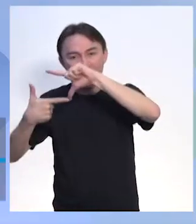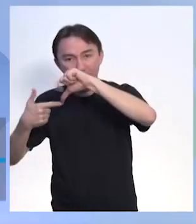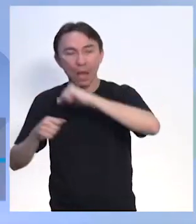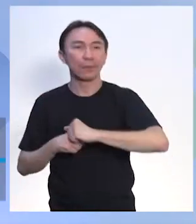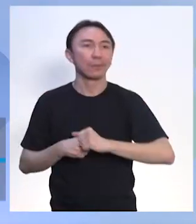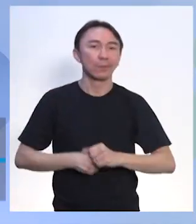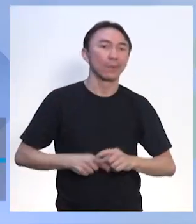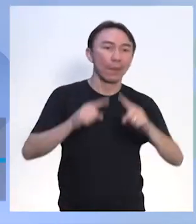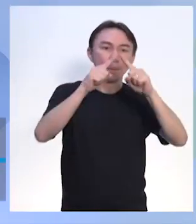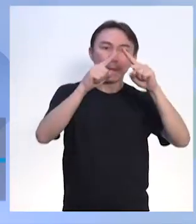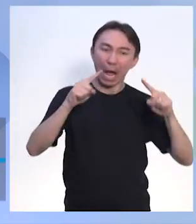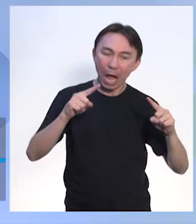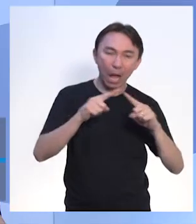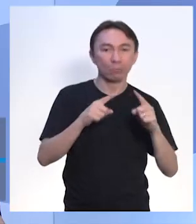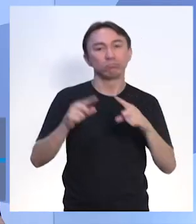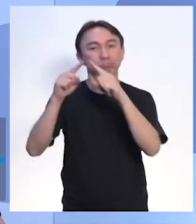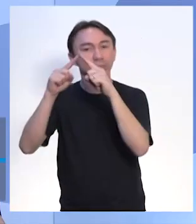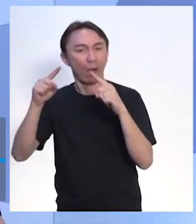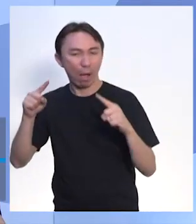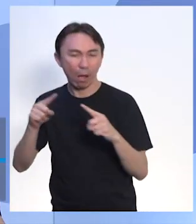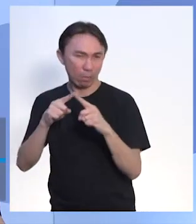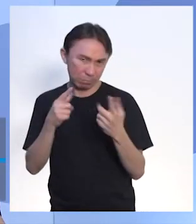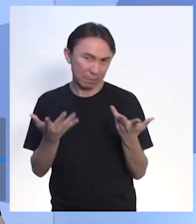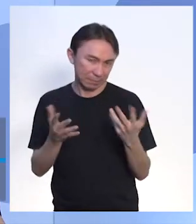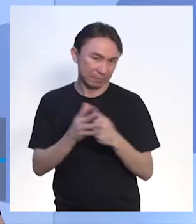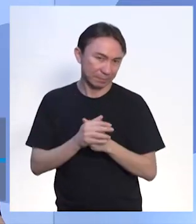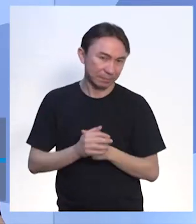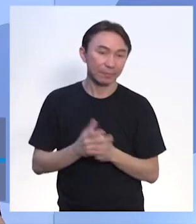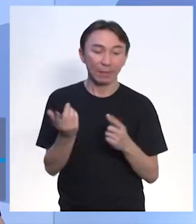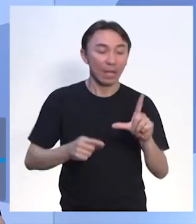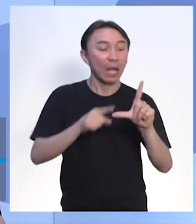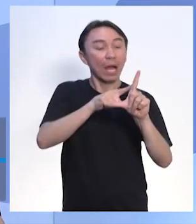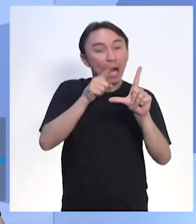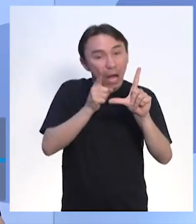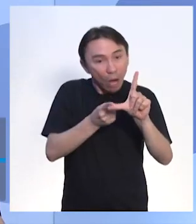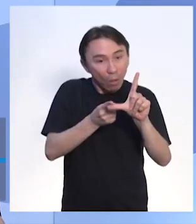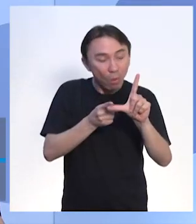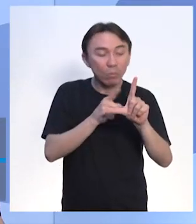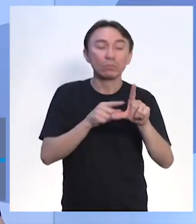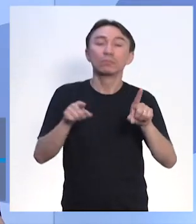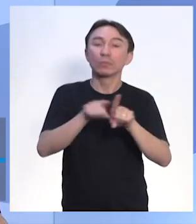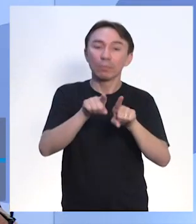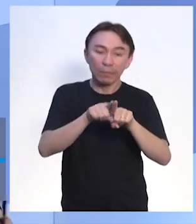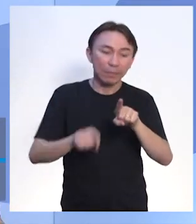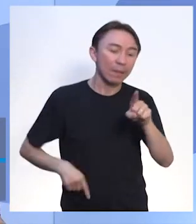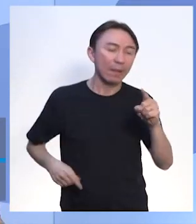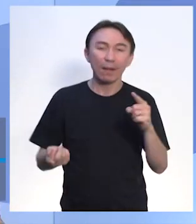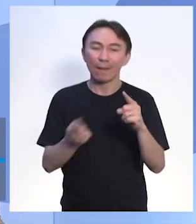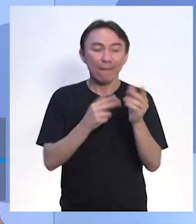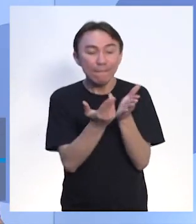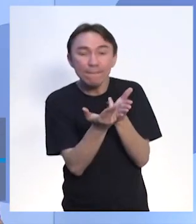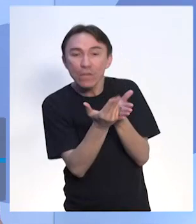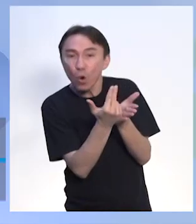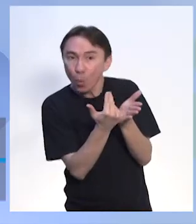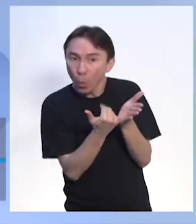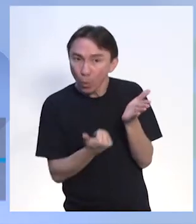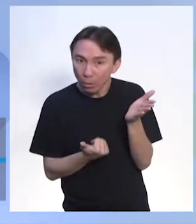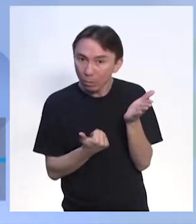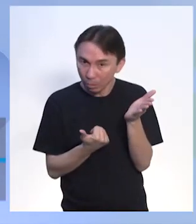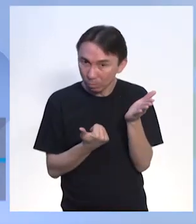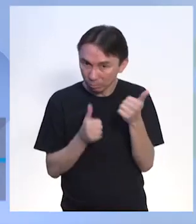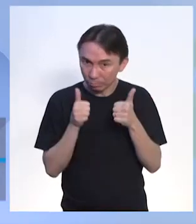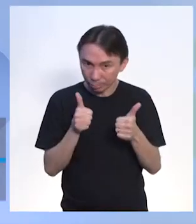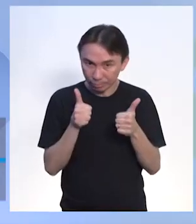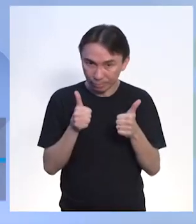Sim, é verdade. 3 situações, né? Ângulos, proporcionalidade e a forma. E a figura, né, E não a pode figura. fugir da forma.